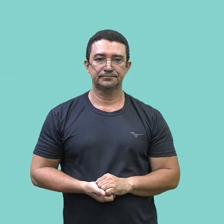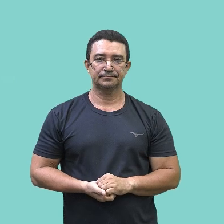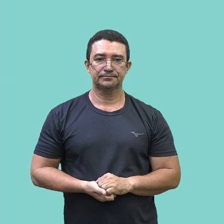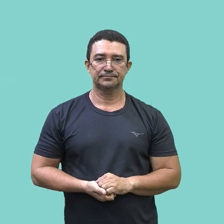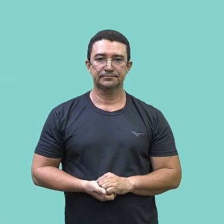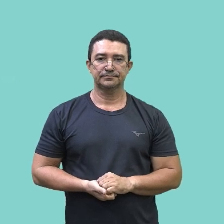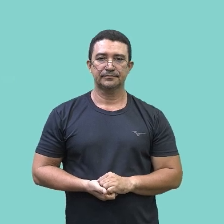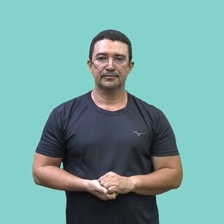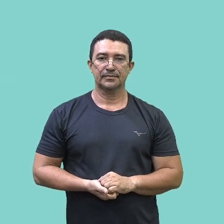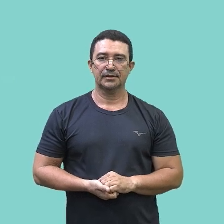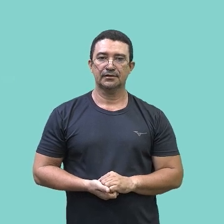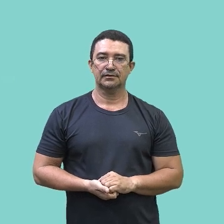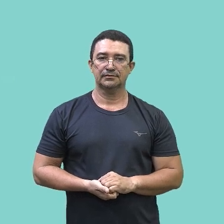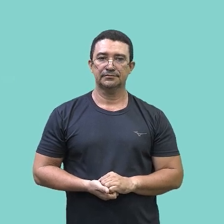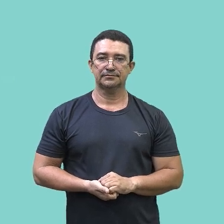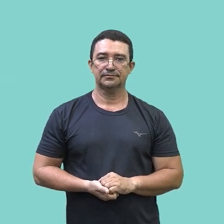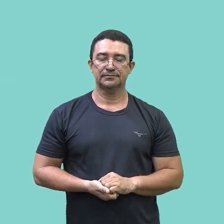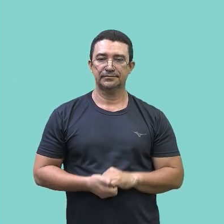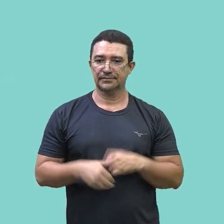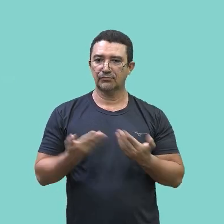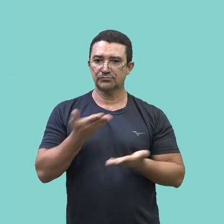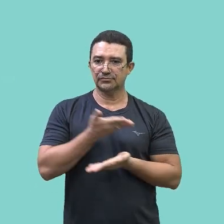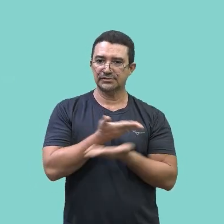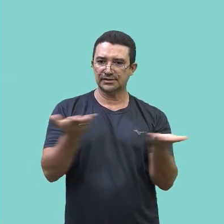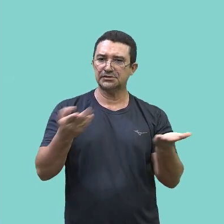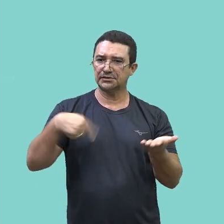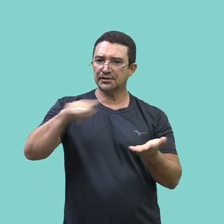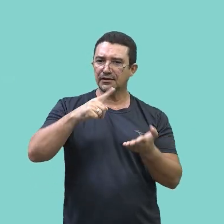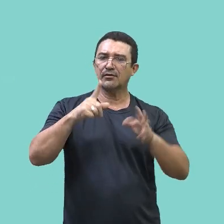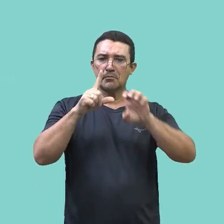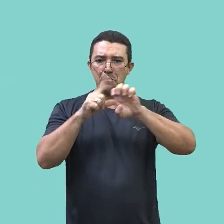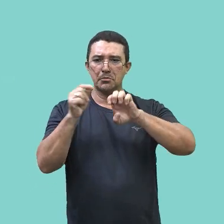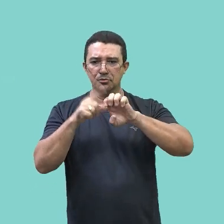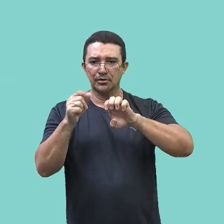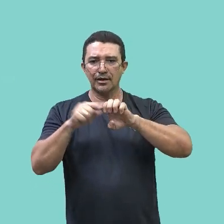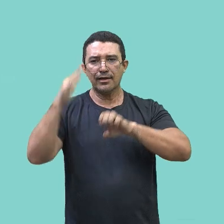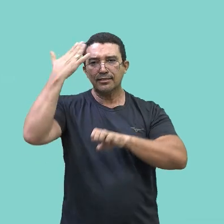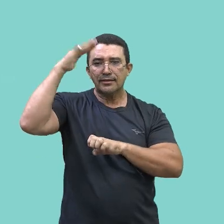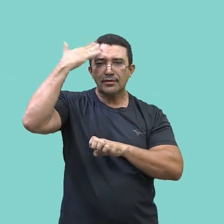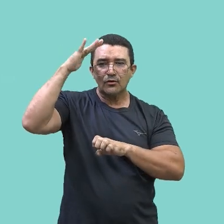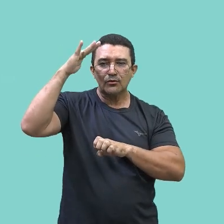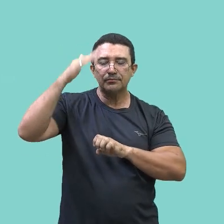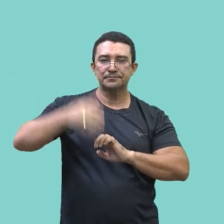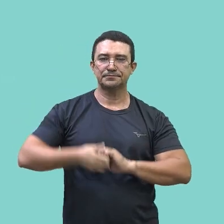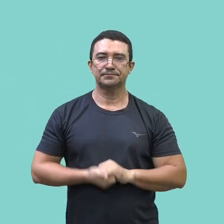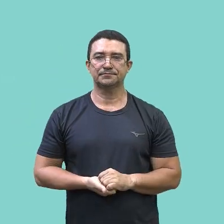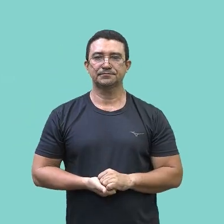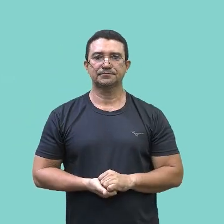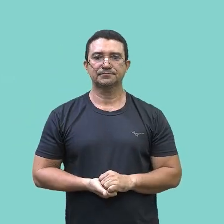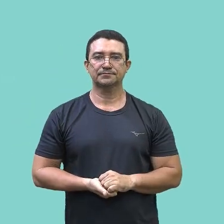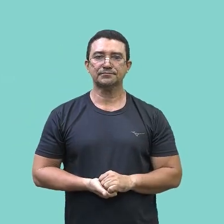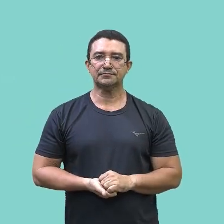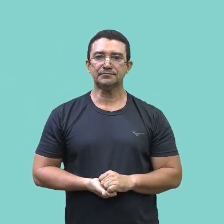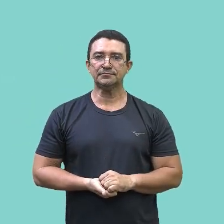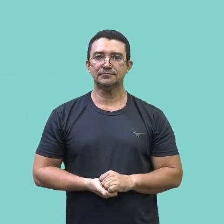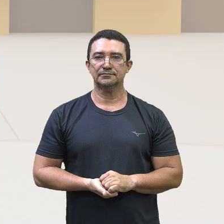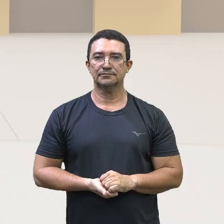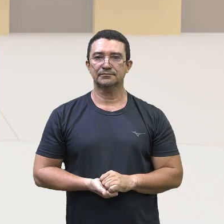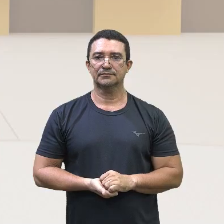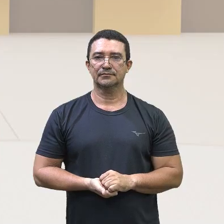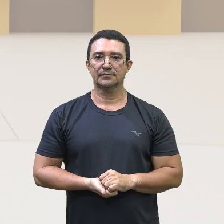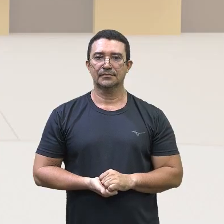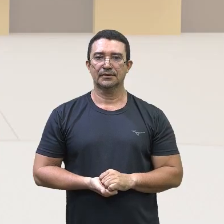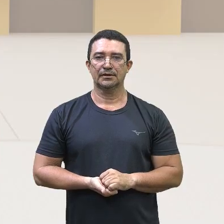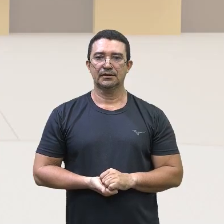Rapaz, muito Entendemos bem. De negócios, né? De empreendedorismo, todas essas ideias, né? De publicidade. Respeita que a gente sabe. A gente sabe o que está falando,